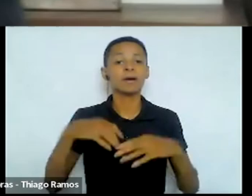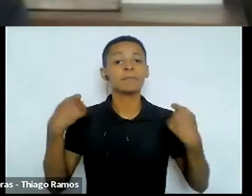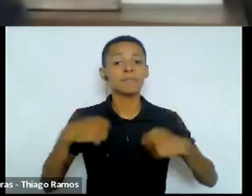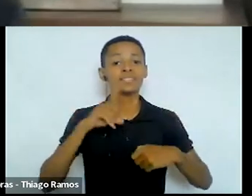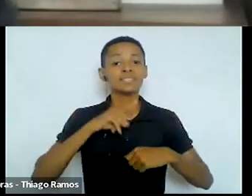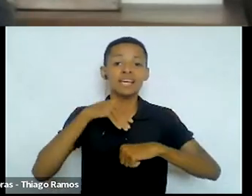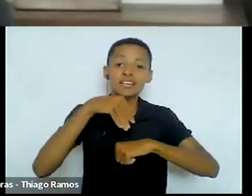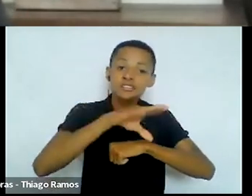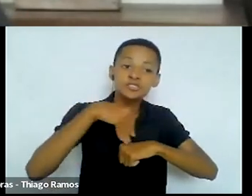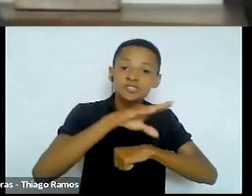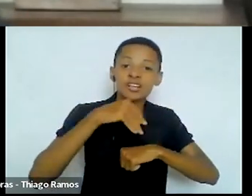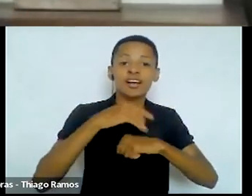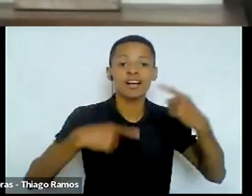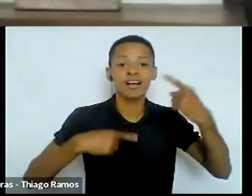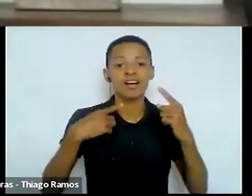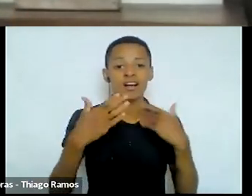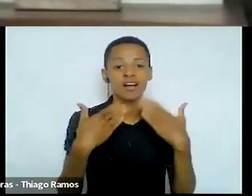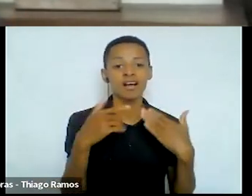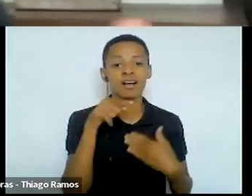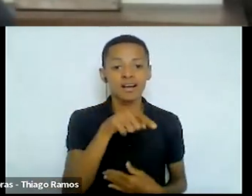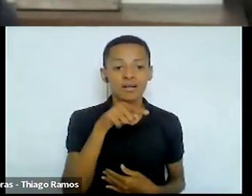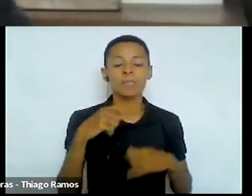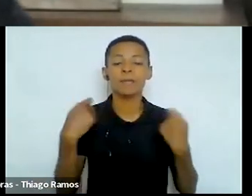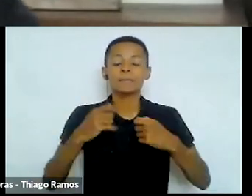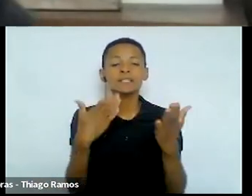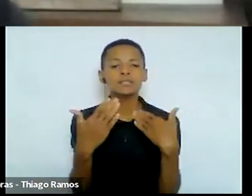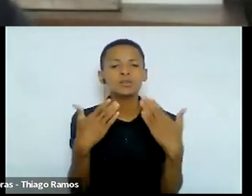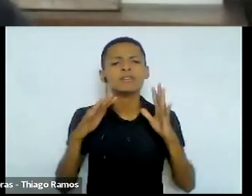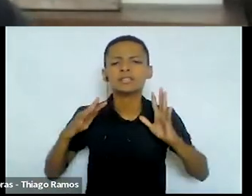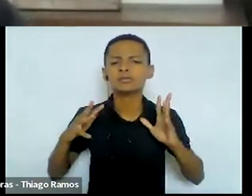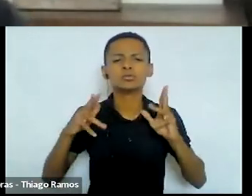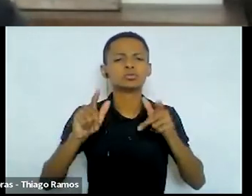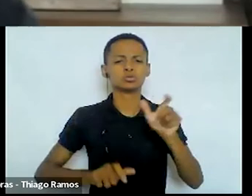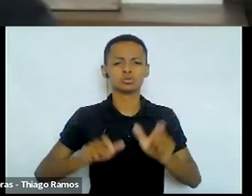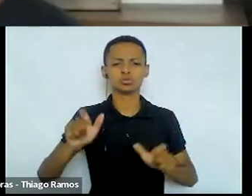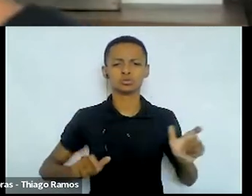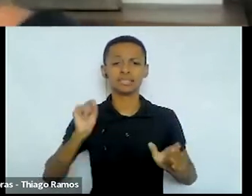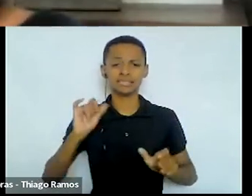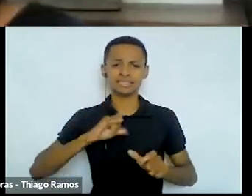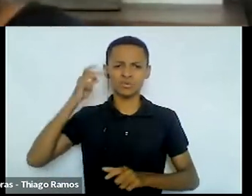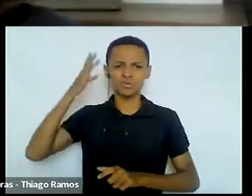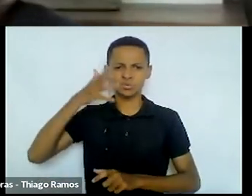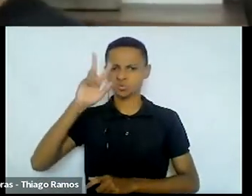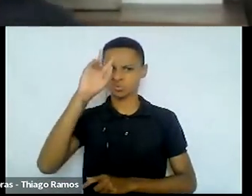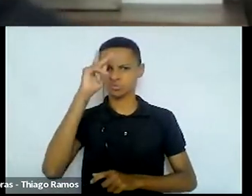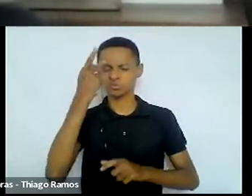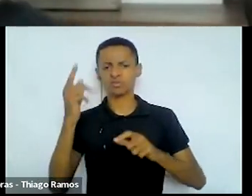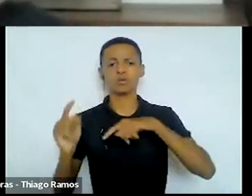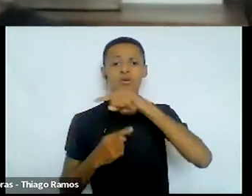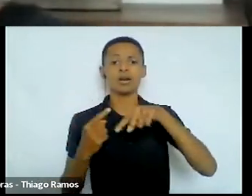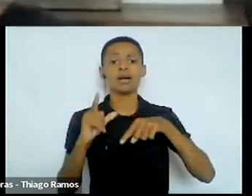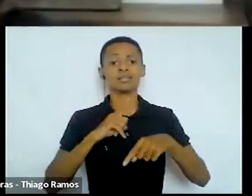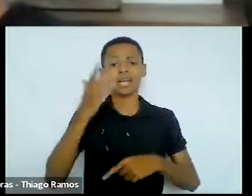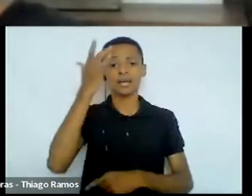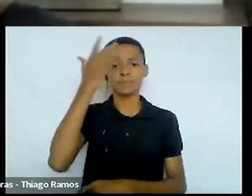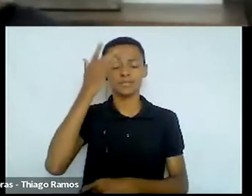estas pessoas. A gente tem que dialogar com todo mundo. E quando a gente faz um discurso mais radical, a gente afasta, inclusive,